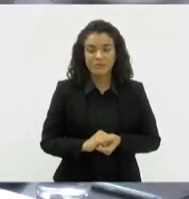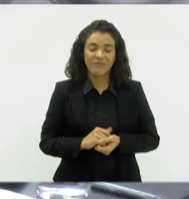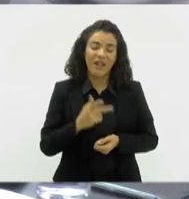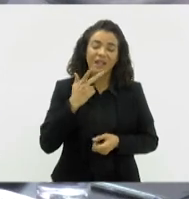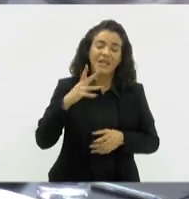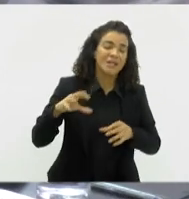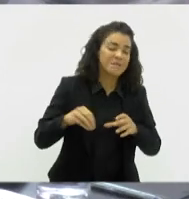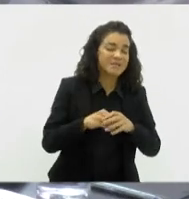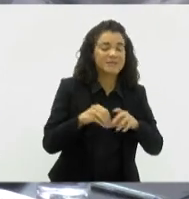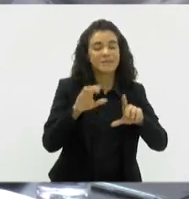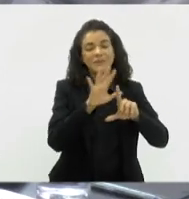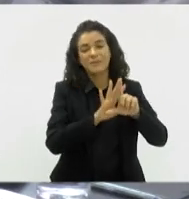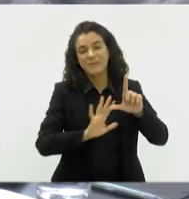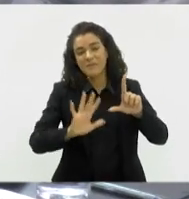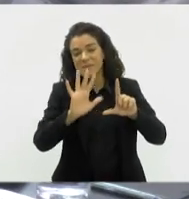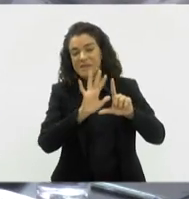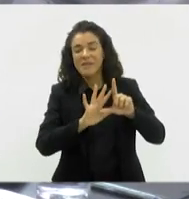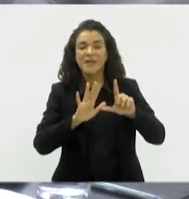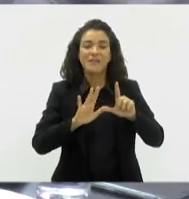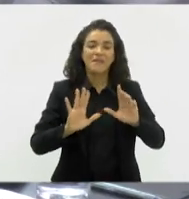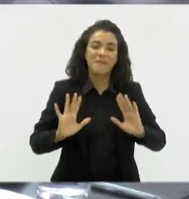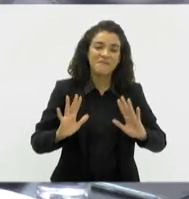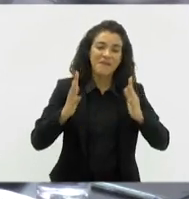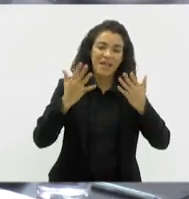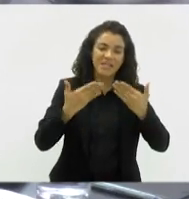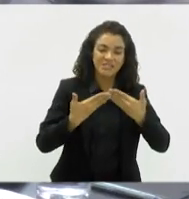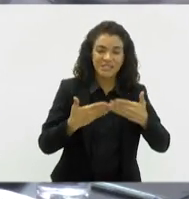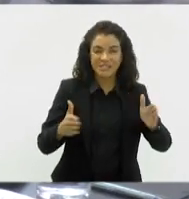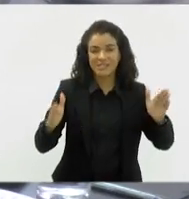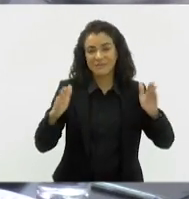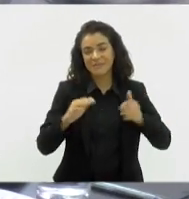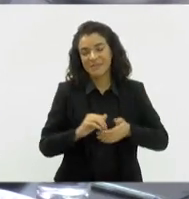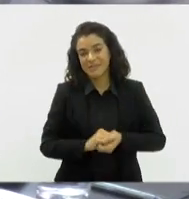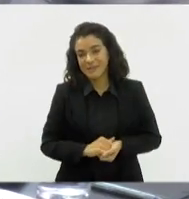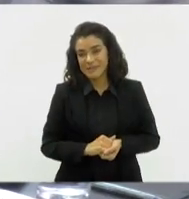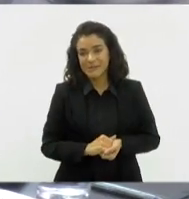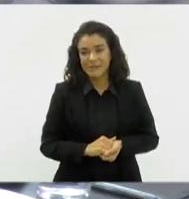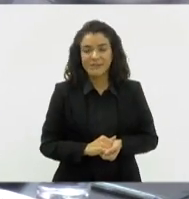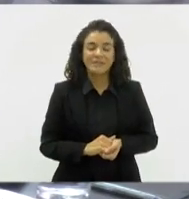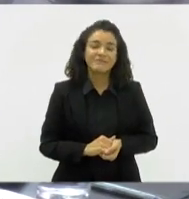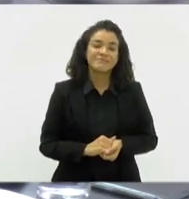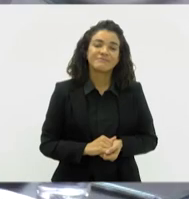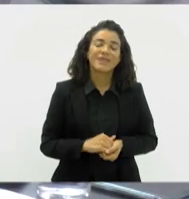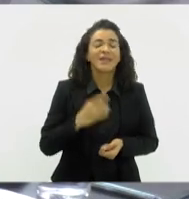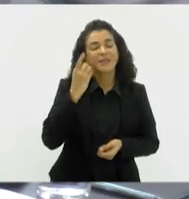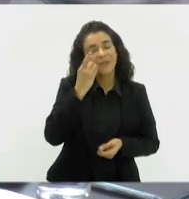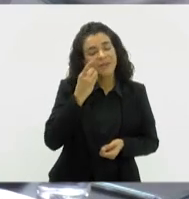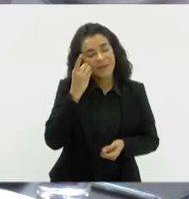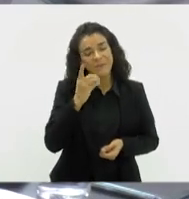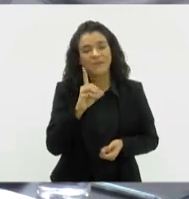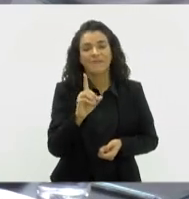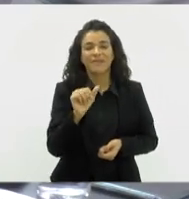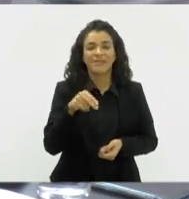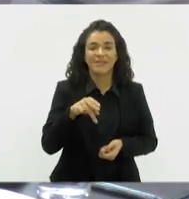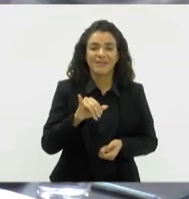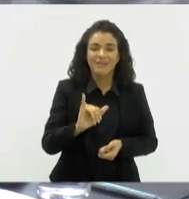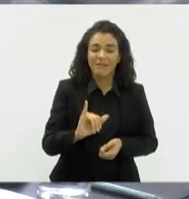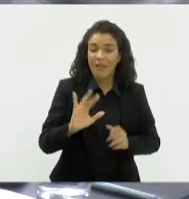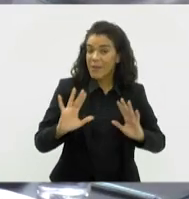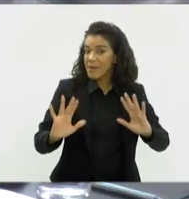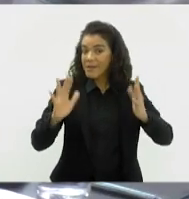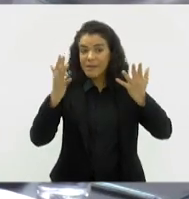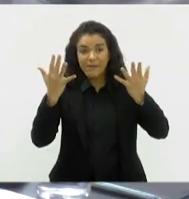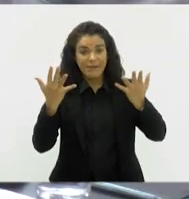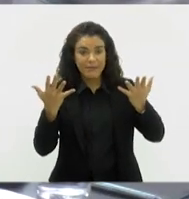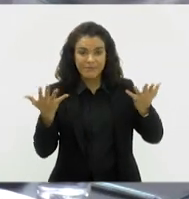de uma plataforma, que ele foi na festa de lançamento? Não foi uma festa de lançamento, era uma mesa. Você acabou de falar, deputada Dani. Não era uma festa, era uma mesa. Era uma celebração, não era